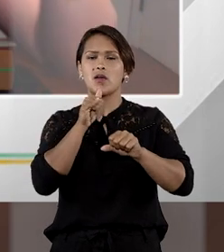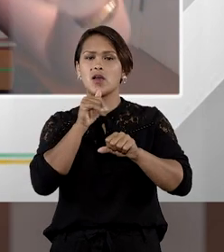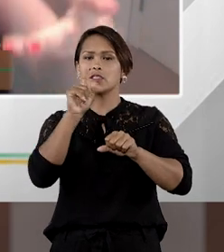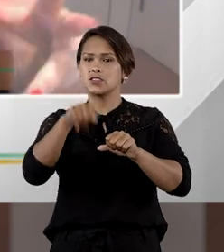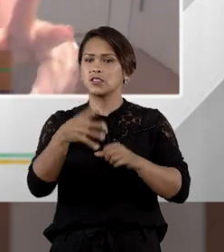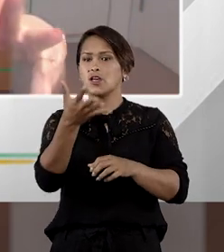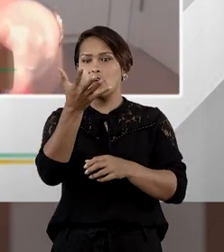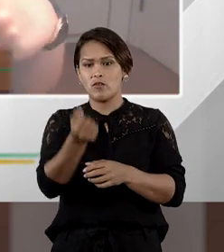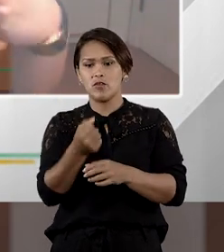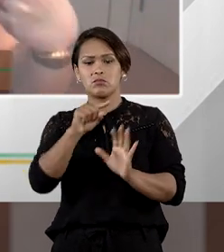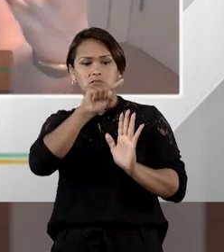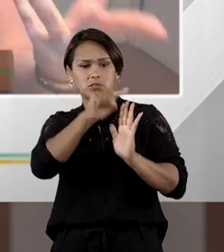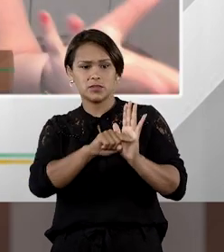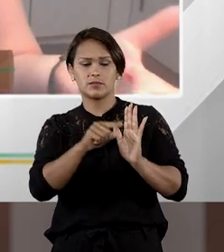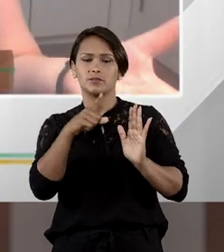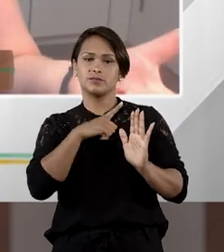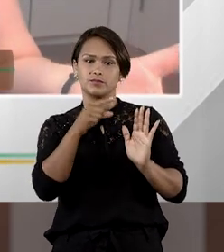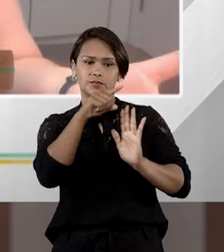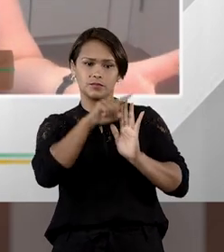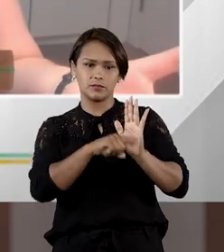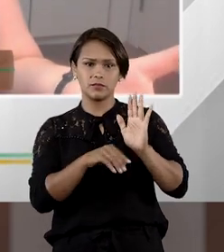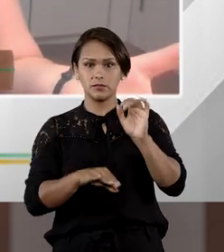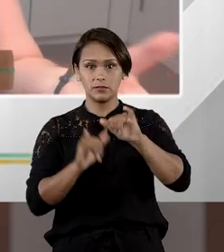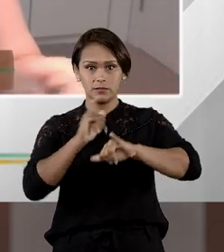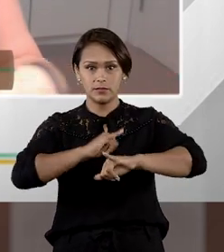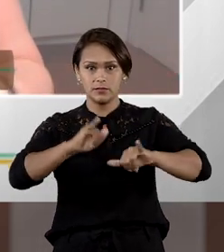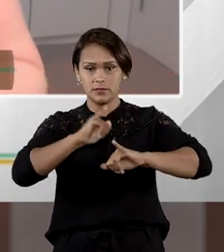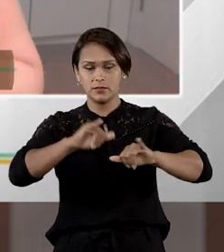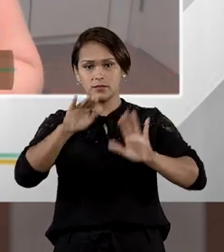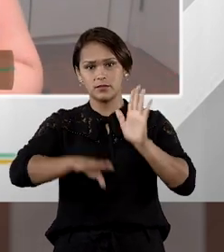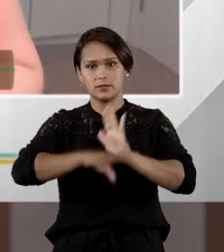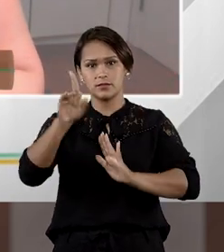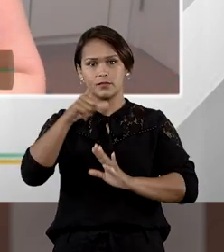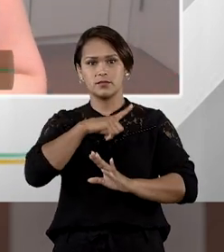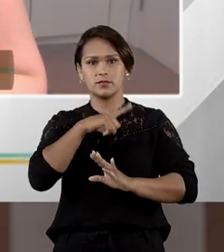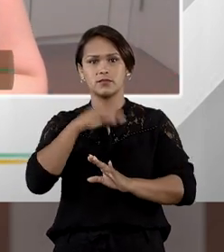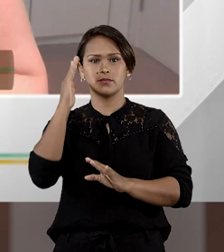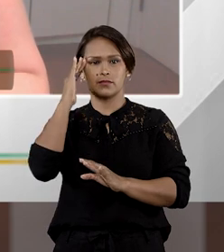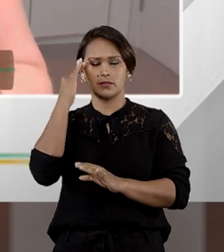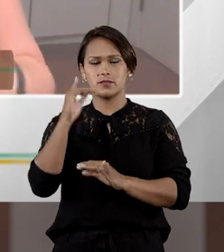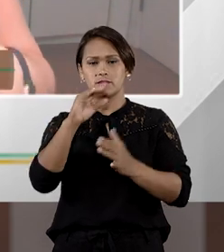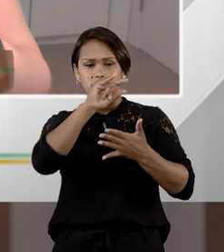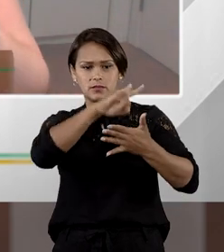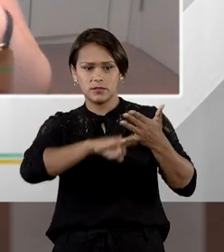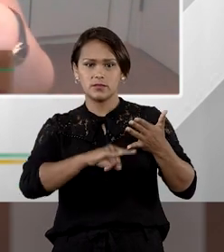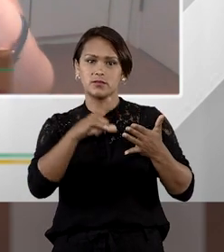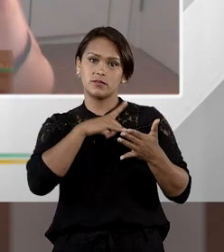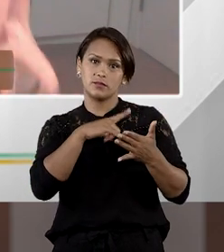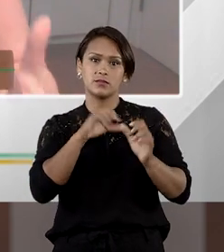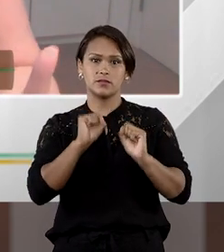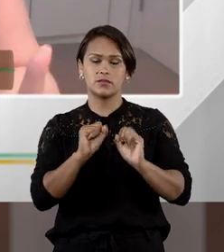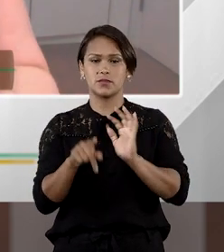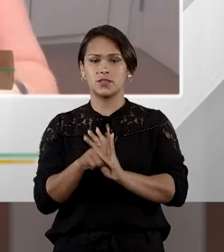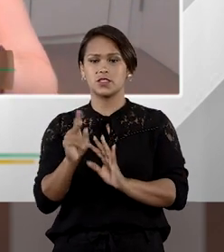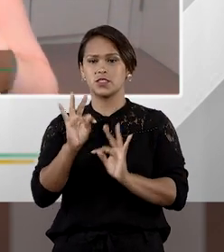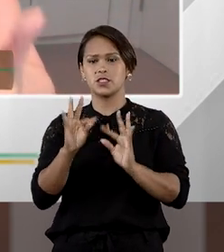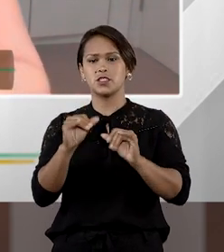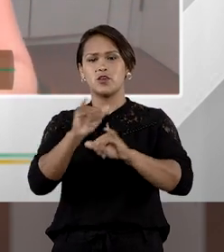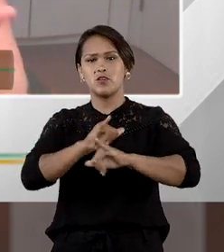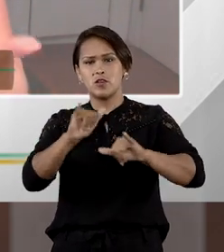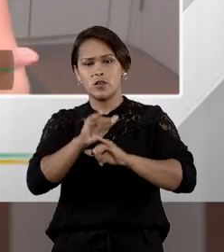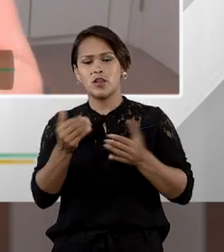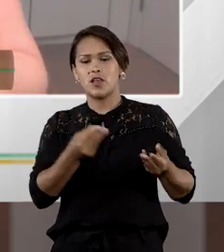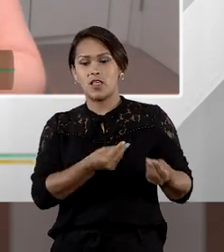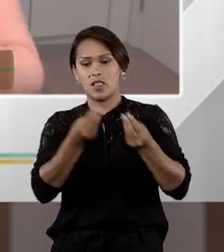vamos buscar e indicar. Então, a parte credora indica o máximo de informações que ela tiver, se souber desses documentos, né, enfim, dessas informações,